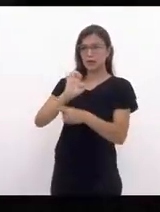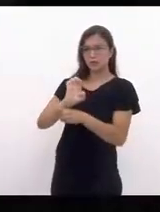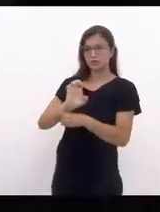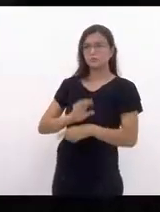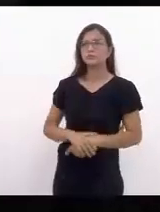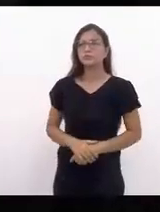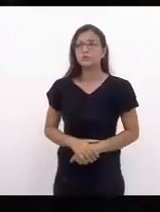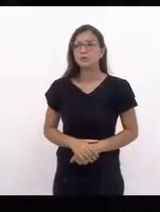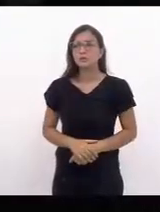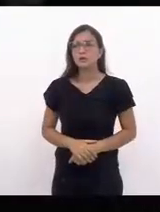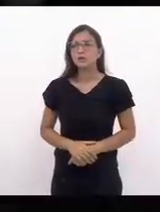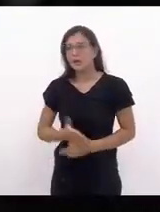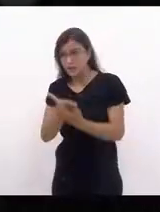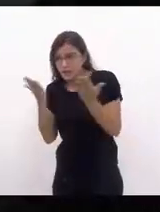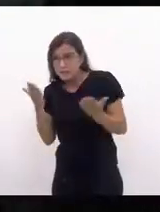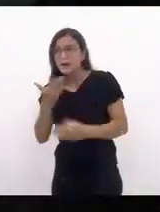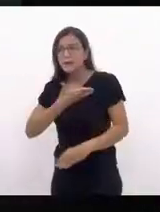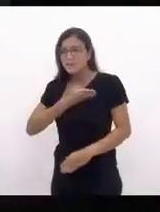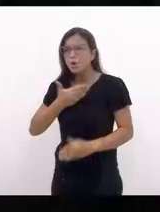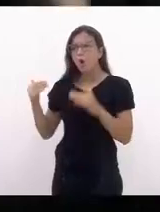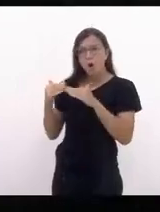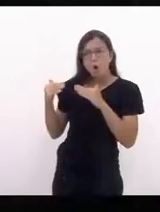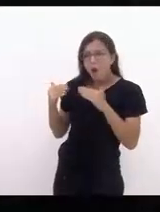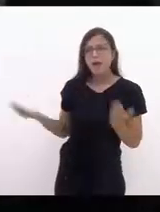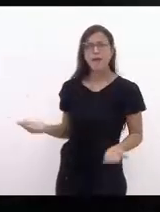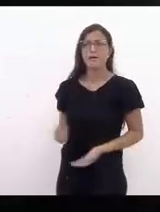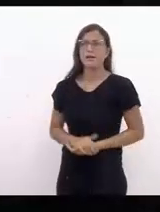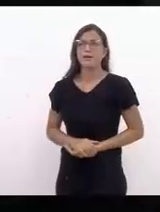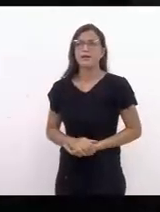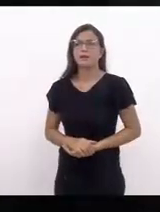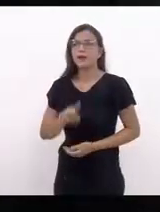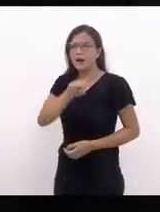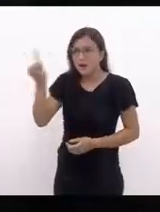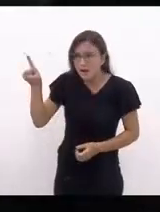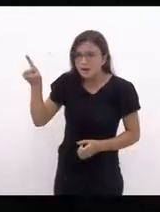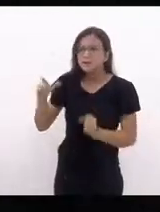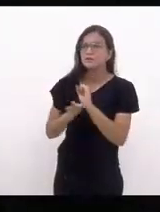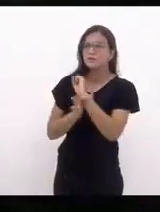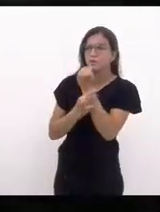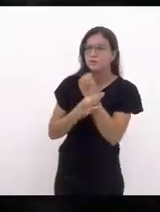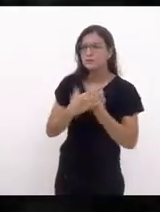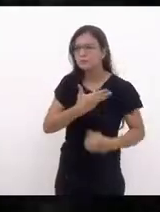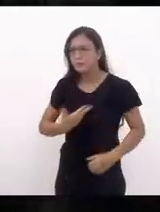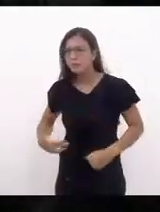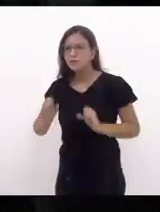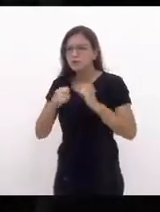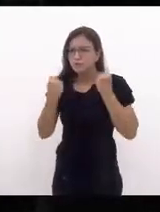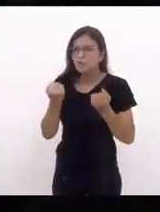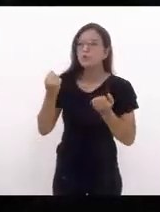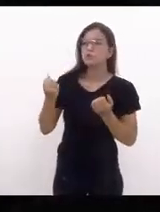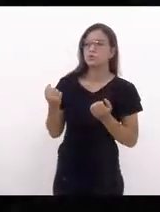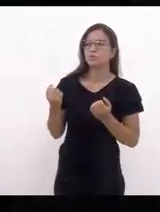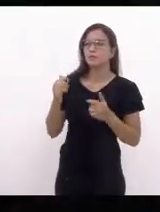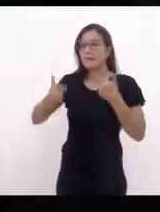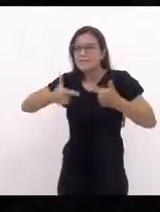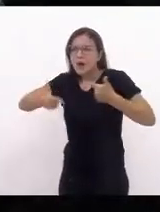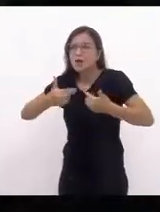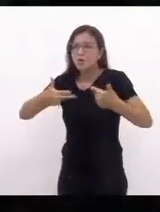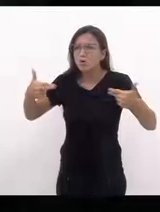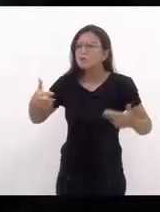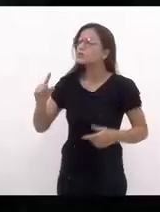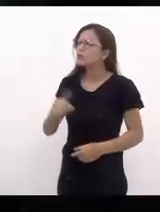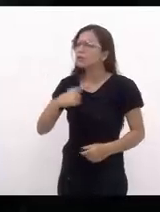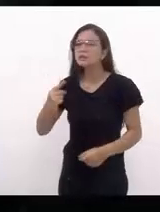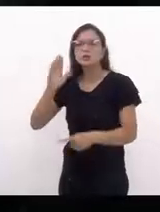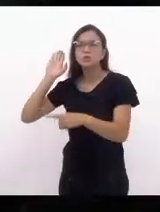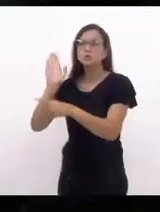meus colegas que os nossos servidores da Segurança Pública podem ter absoluta certeza que tudo aquilo que estiver ao